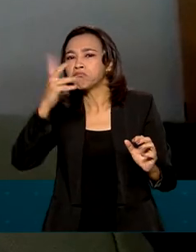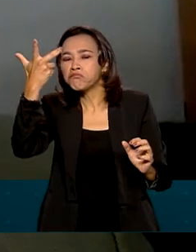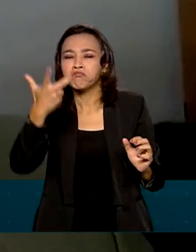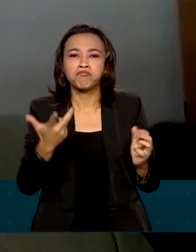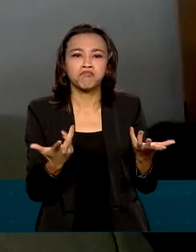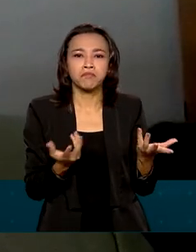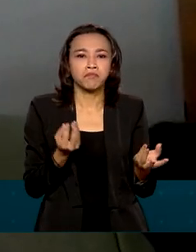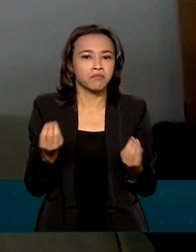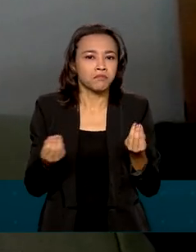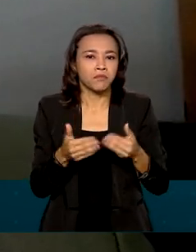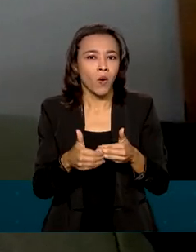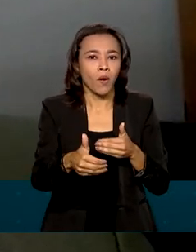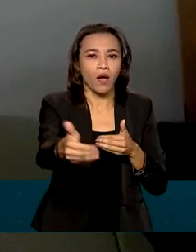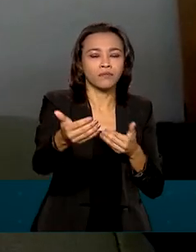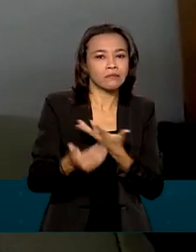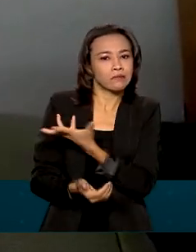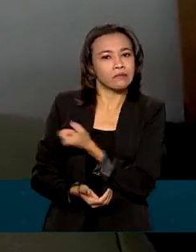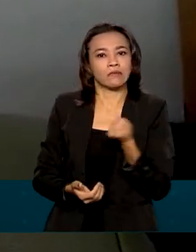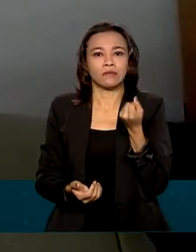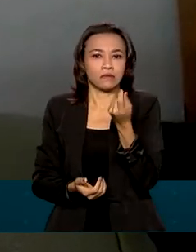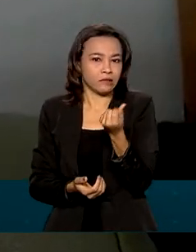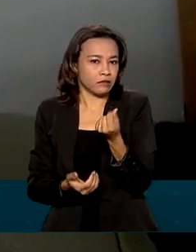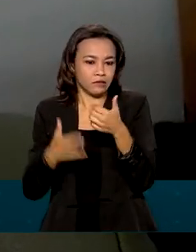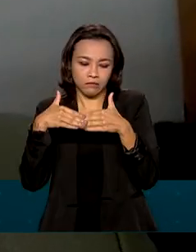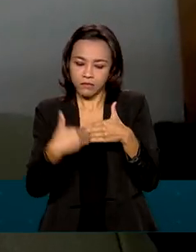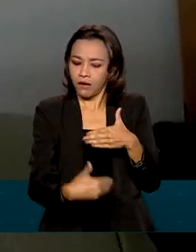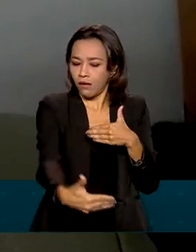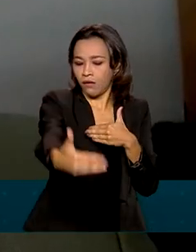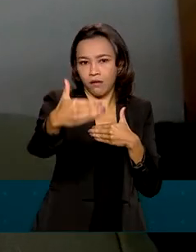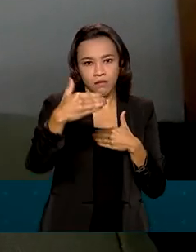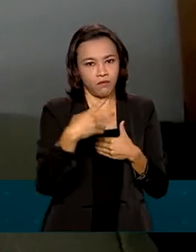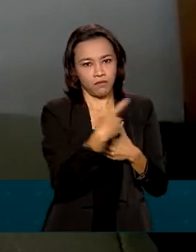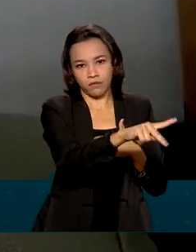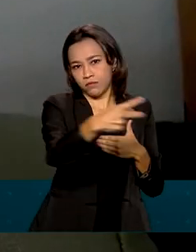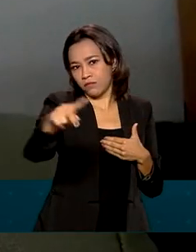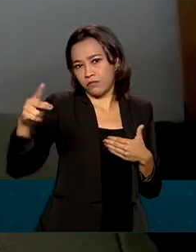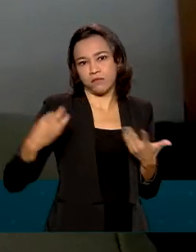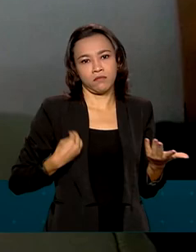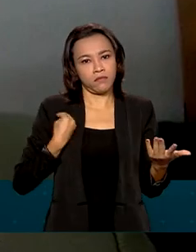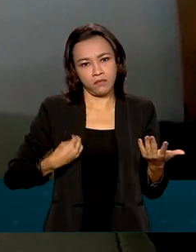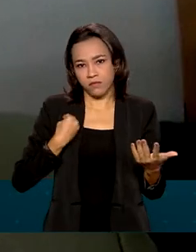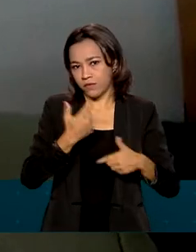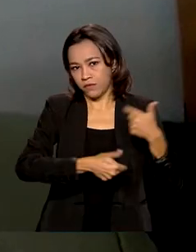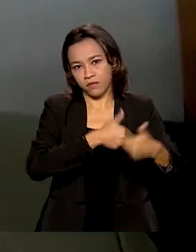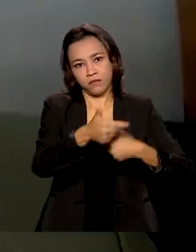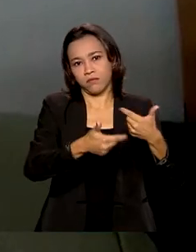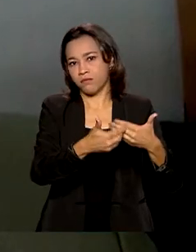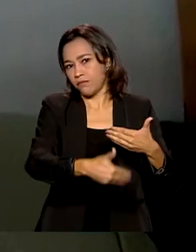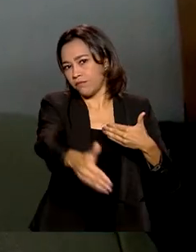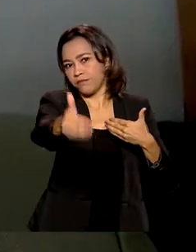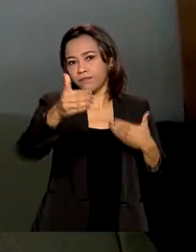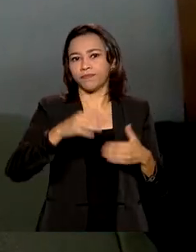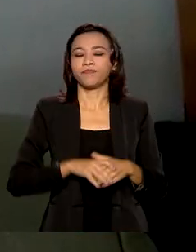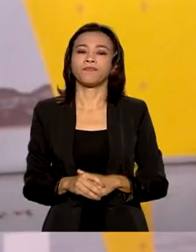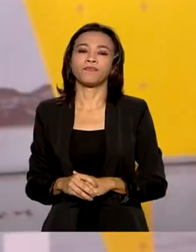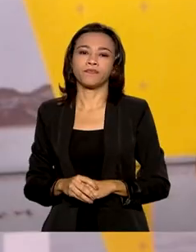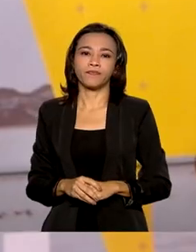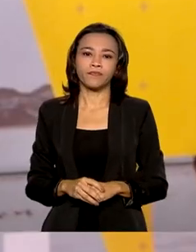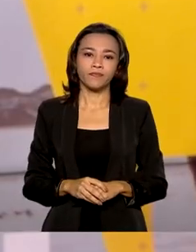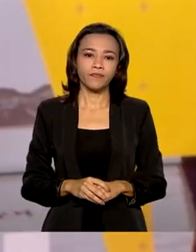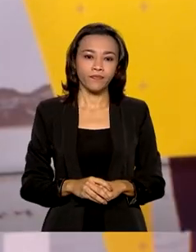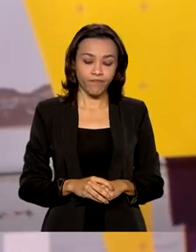enfrentar no sua na sua ao longo do sua das suas atividades é produtiva